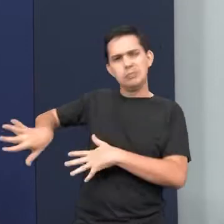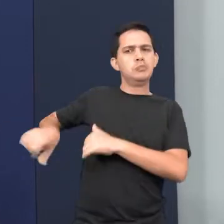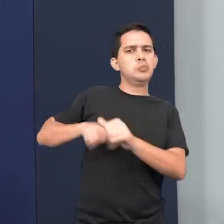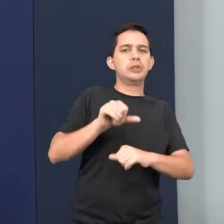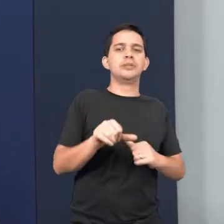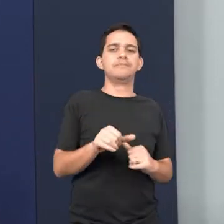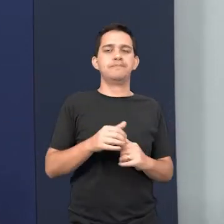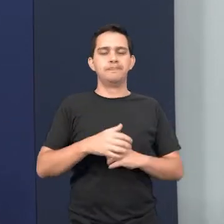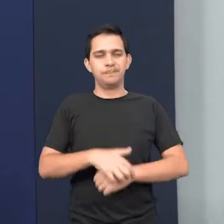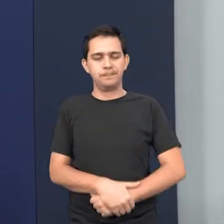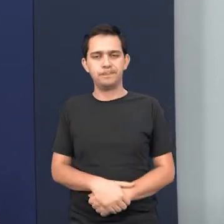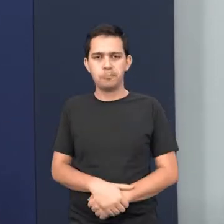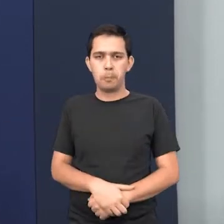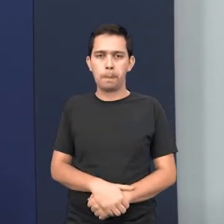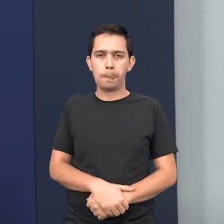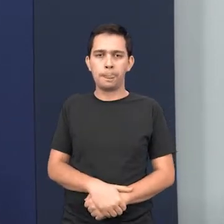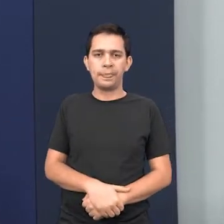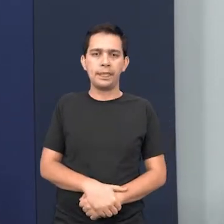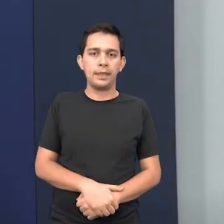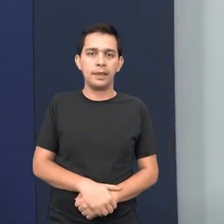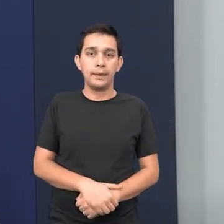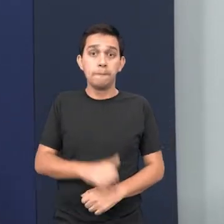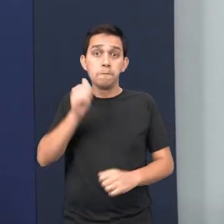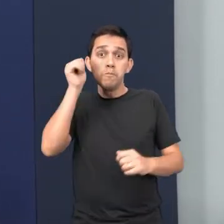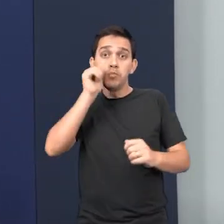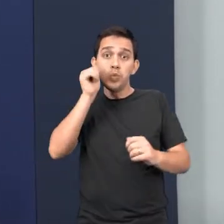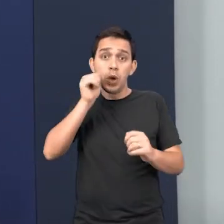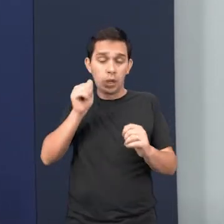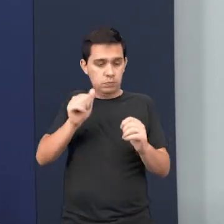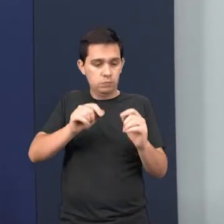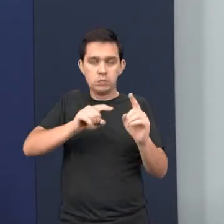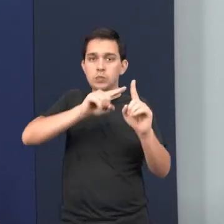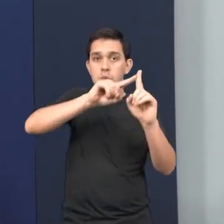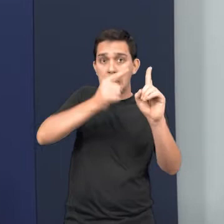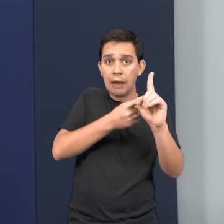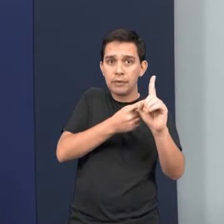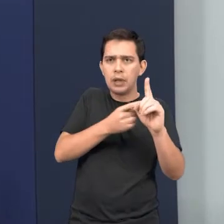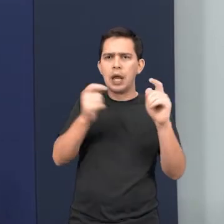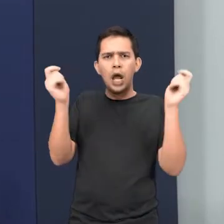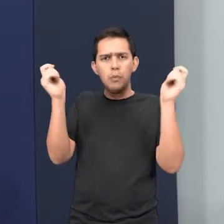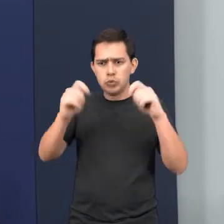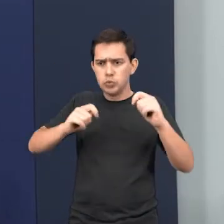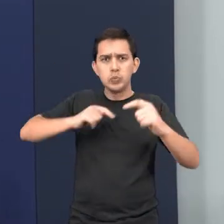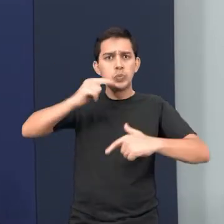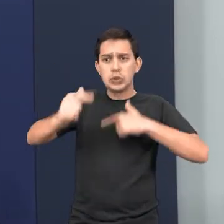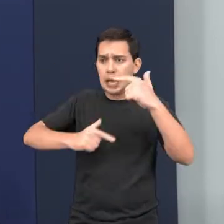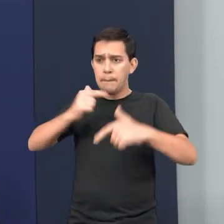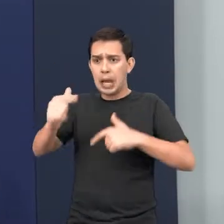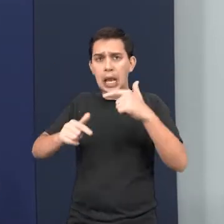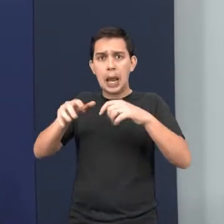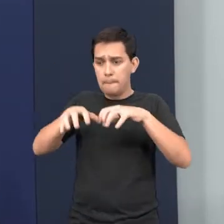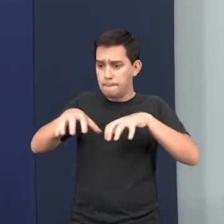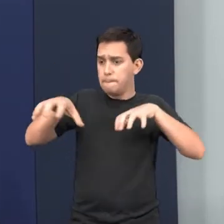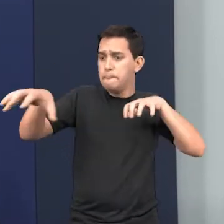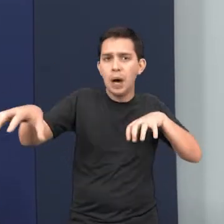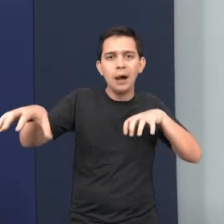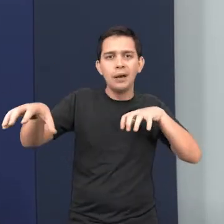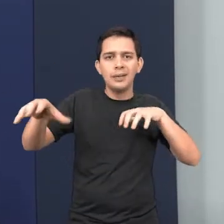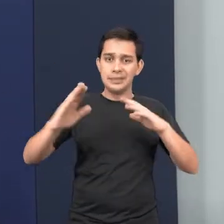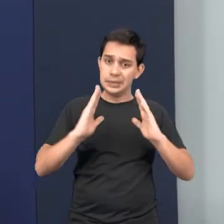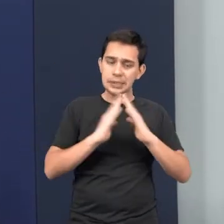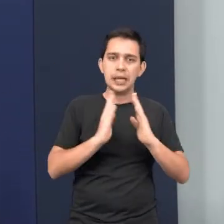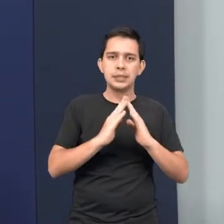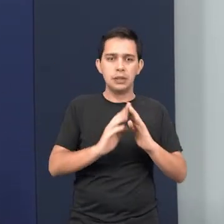As gestantes podem realizar trabalho remoto durante o estado de emergência em saúde pública. O direito de permanecer em casa